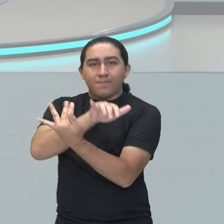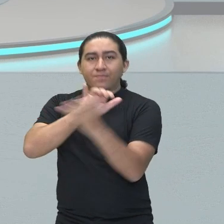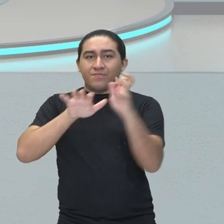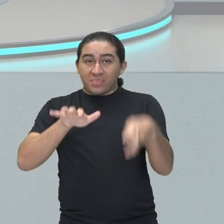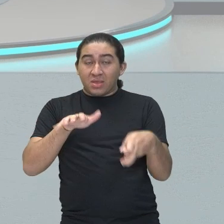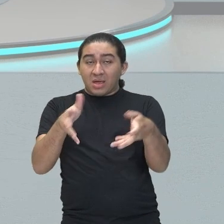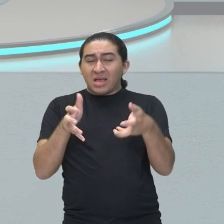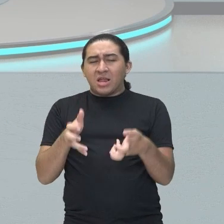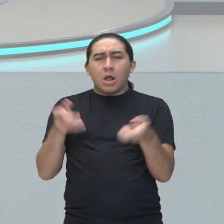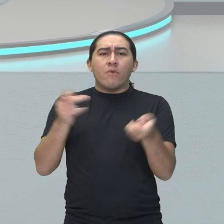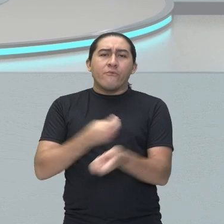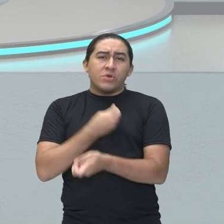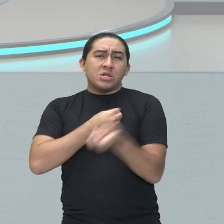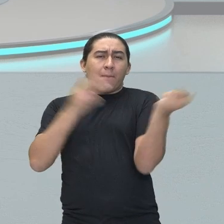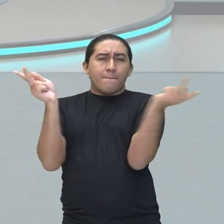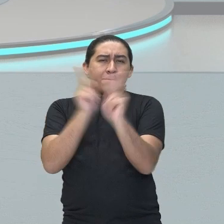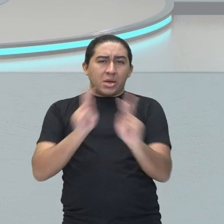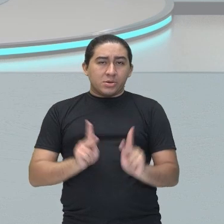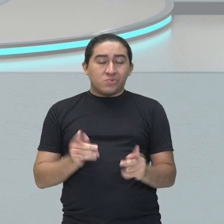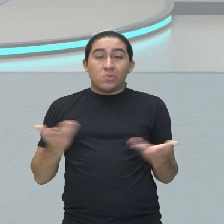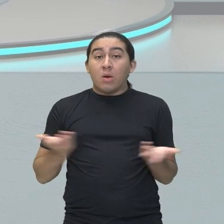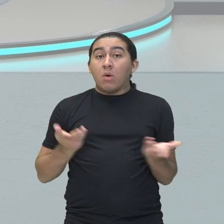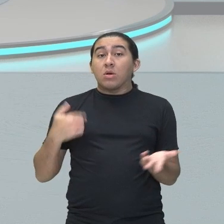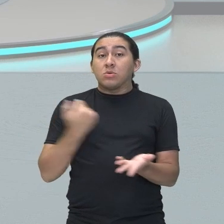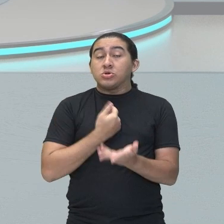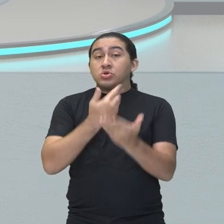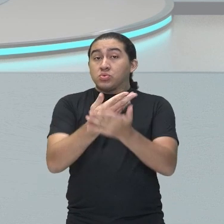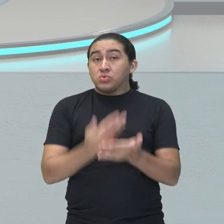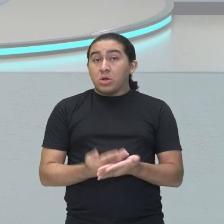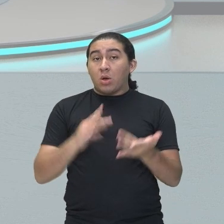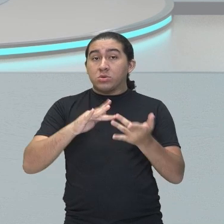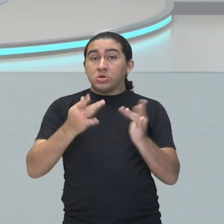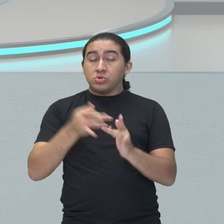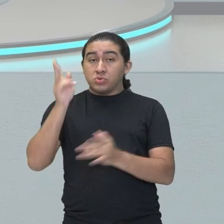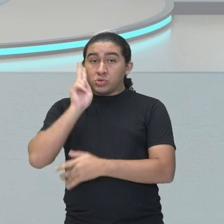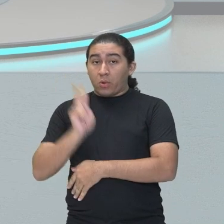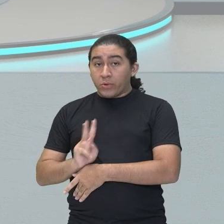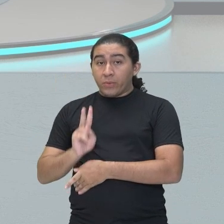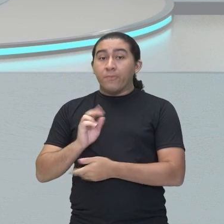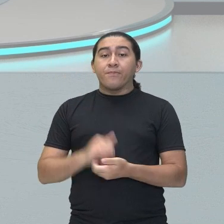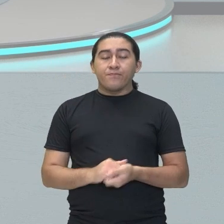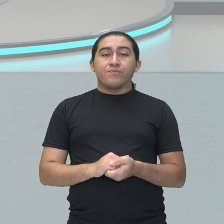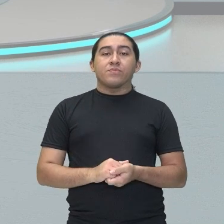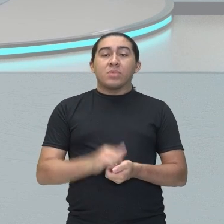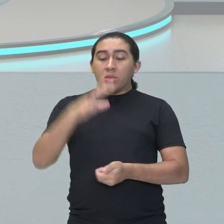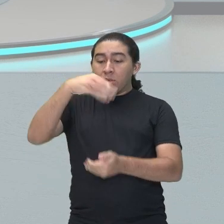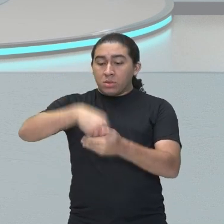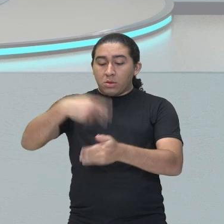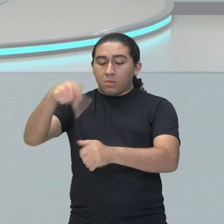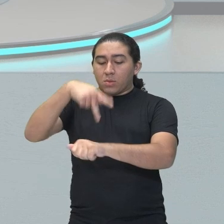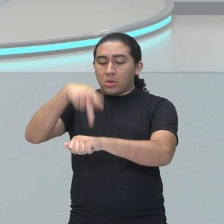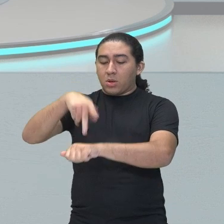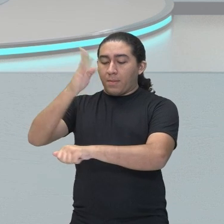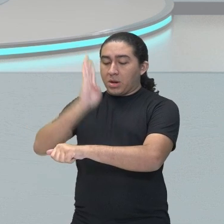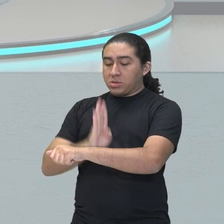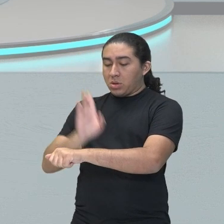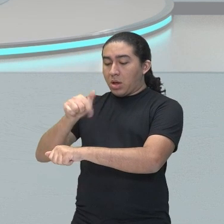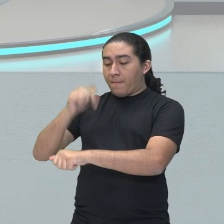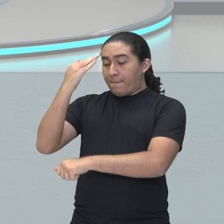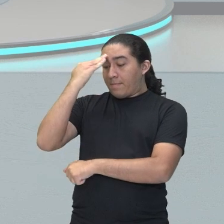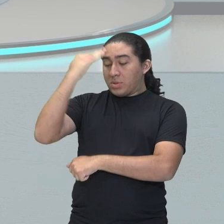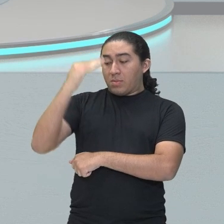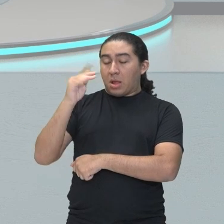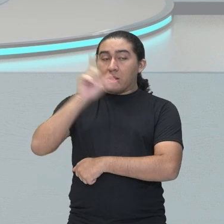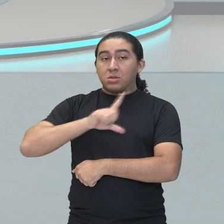ver o contexto histórico do arcadismo. O arcadismo no Brasil foi um movimento literário que ocorreu